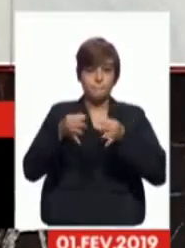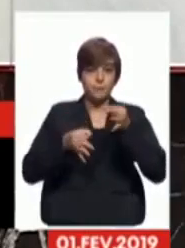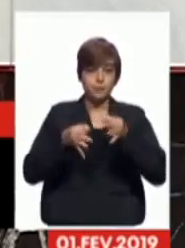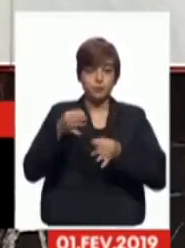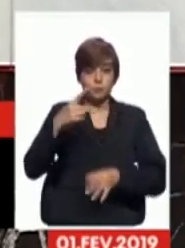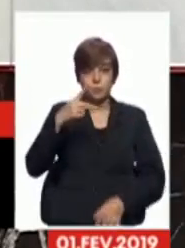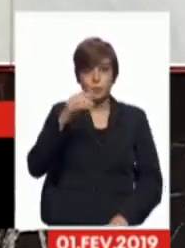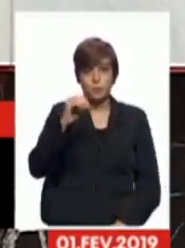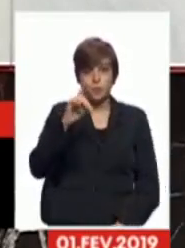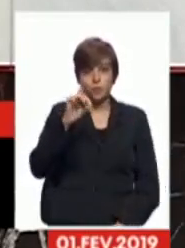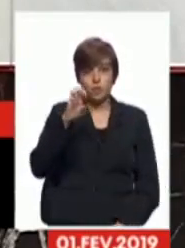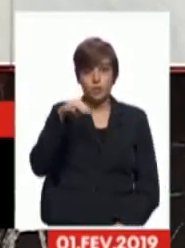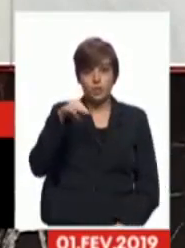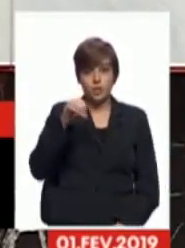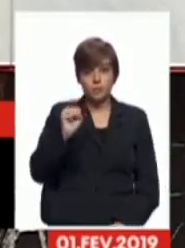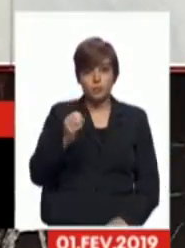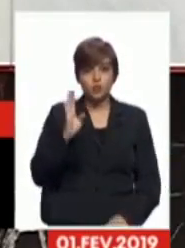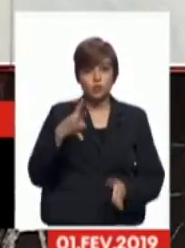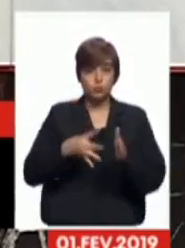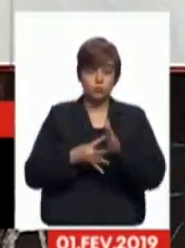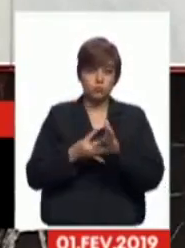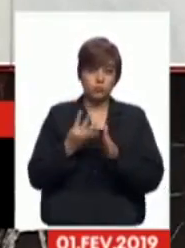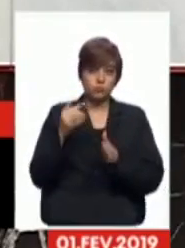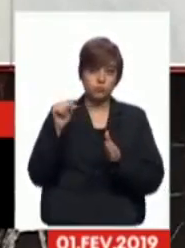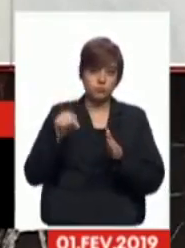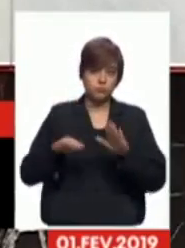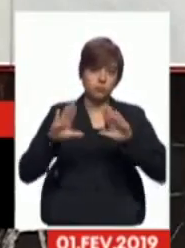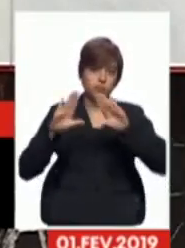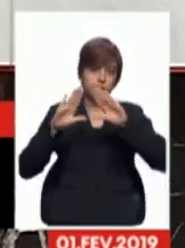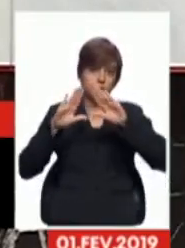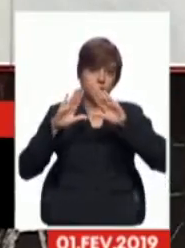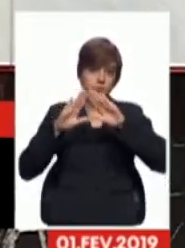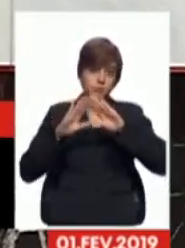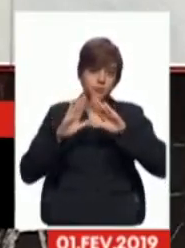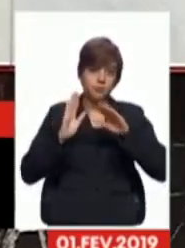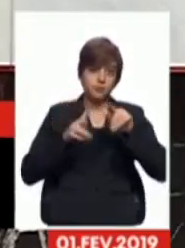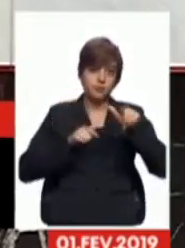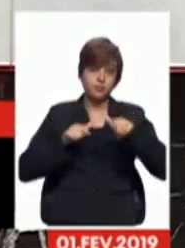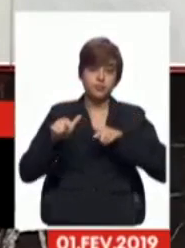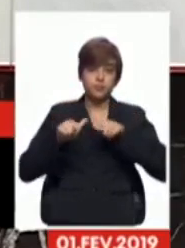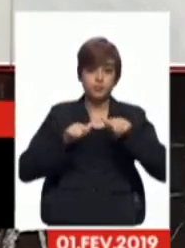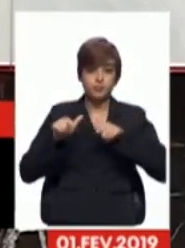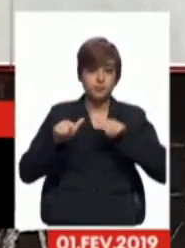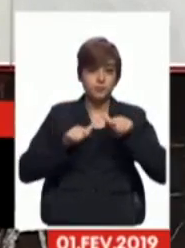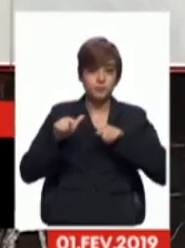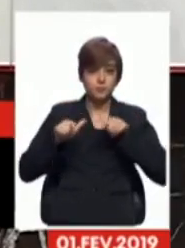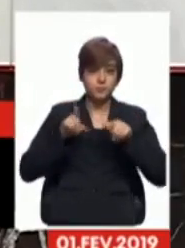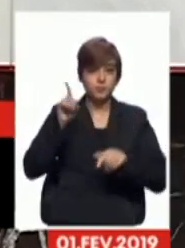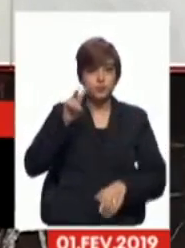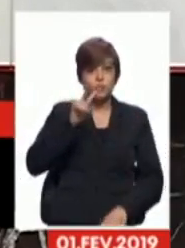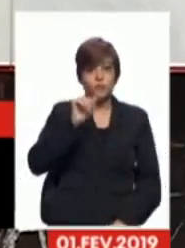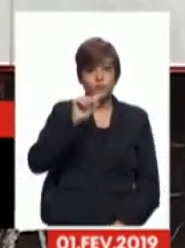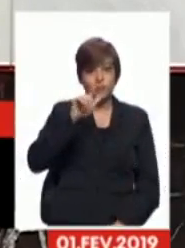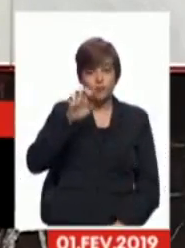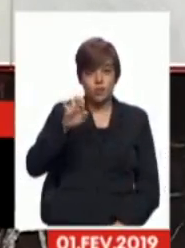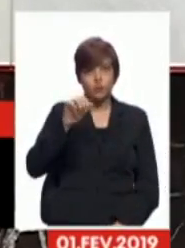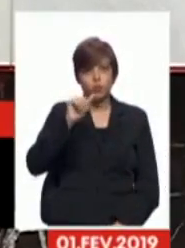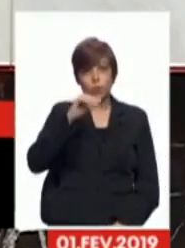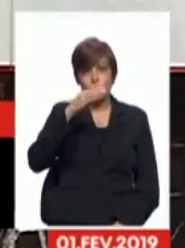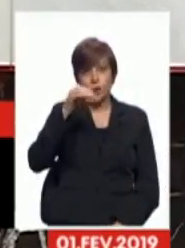na Assembleia. Atua principalmente nas regiões do Vale do Aço, já que ela já foi vereadora em